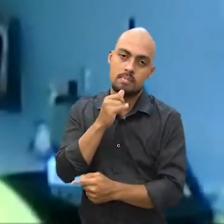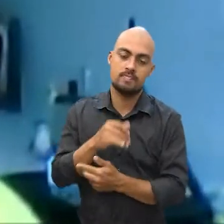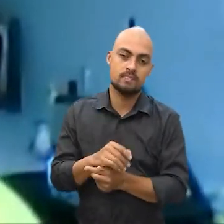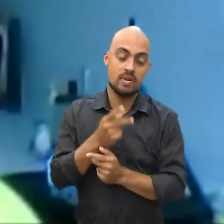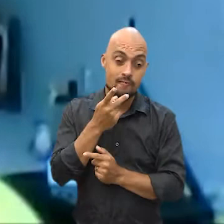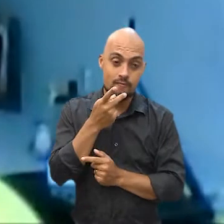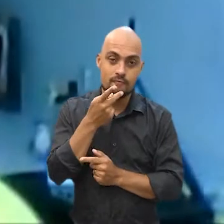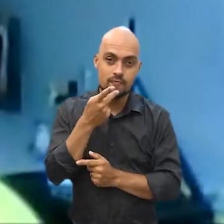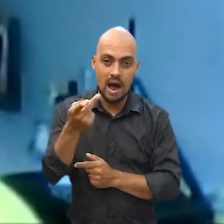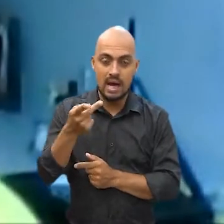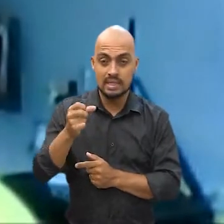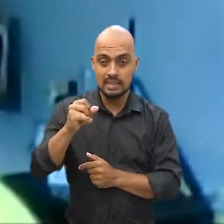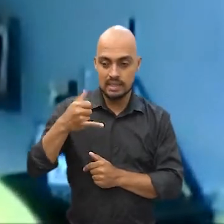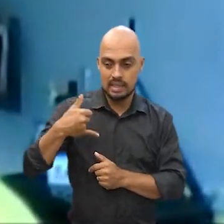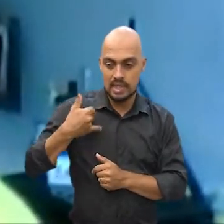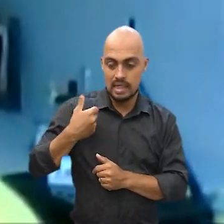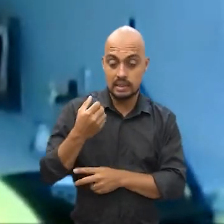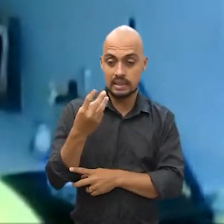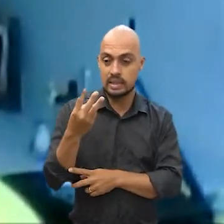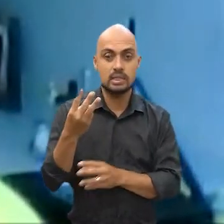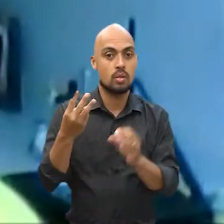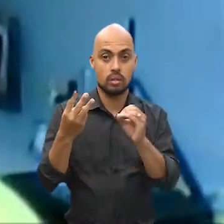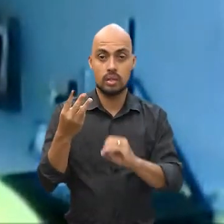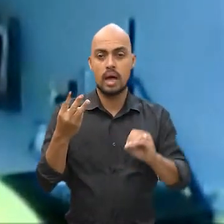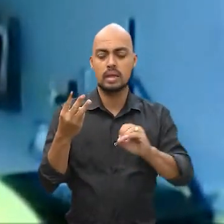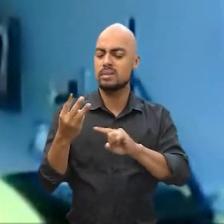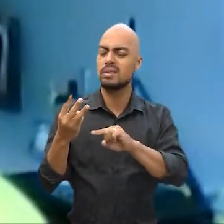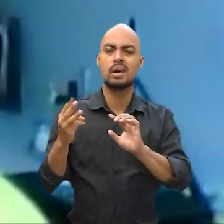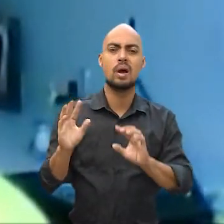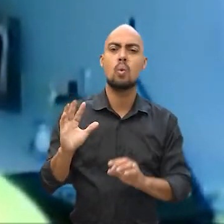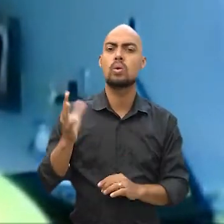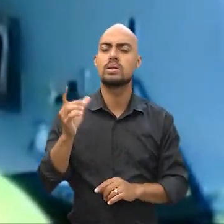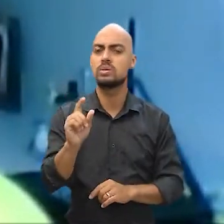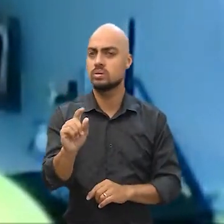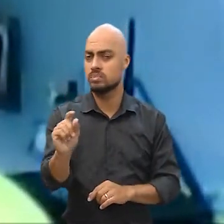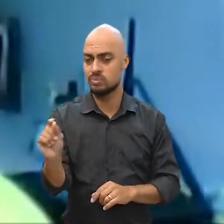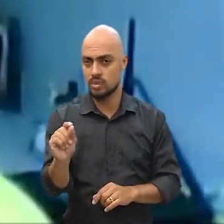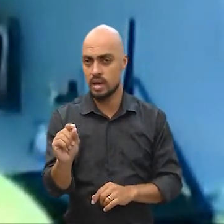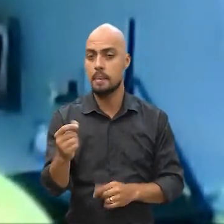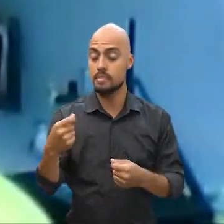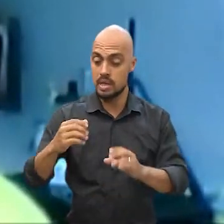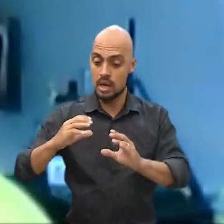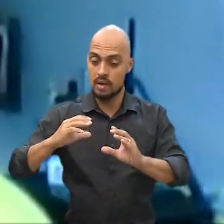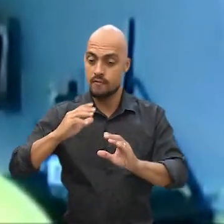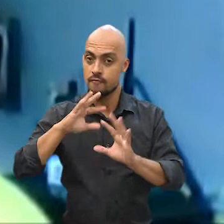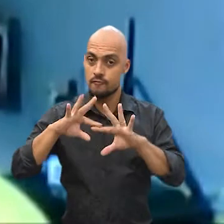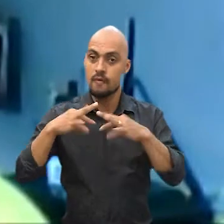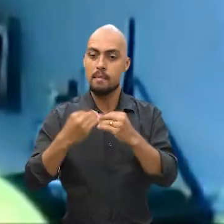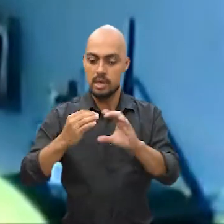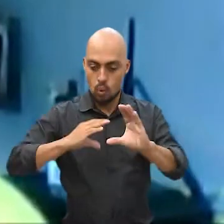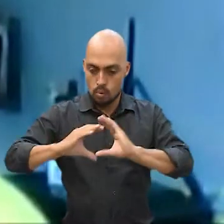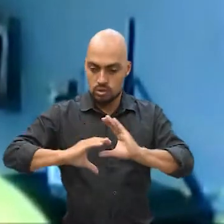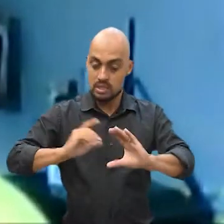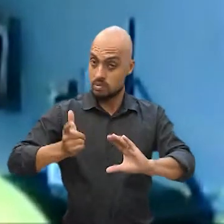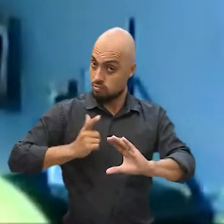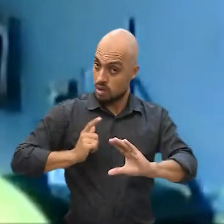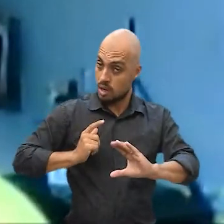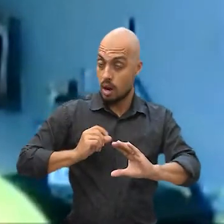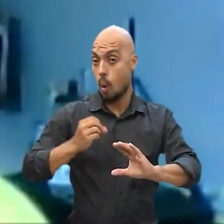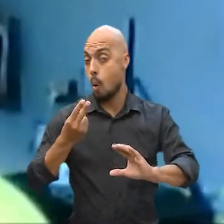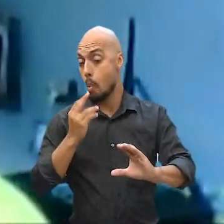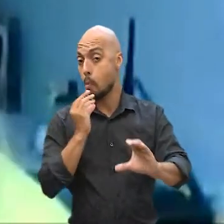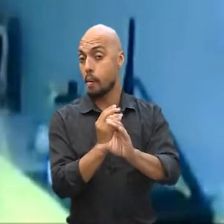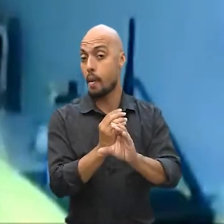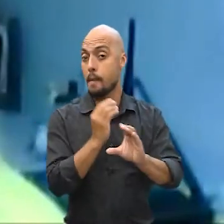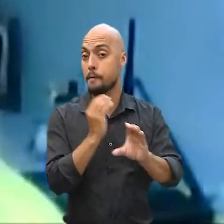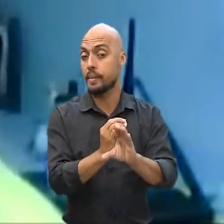ela não acontece até os 3 anos, o que está acontecendo, né? Há uma comunicação dessa família com essa criança, porque isso também é importante.